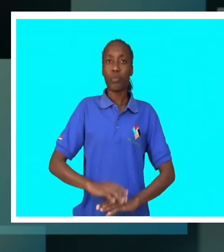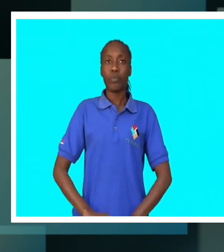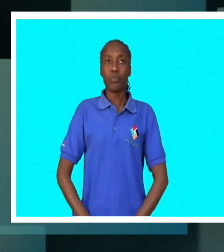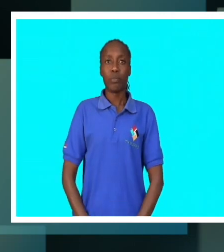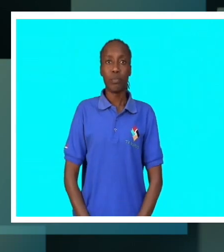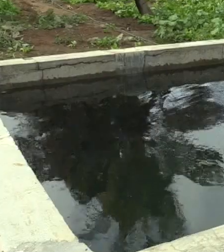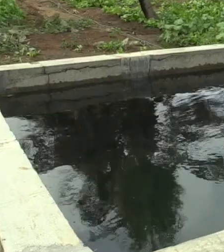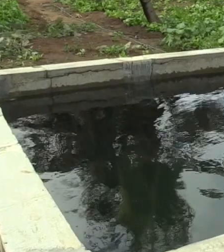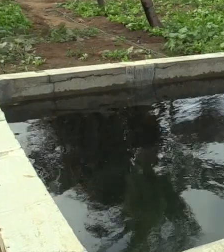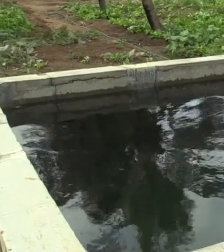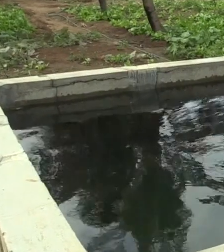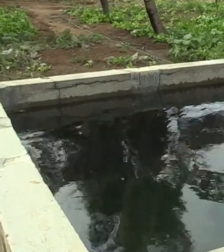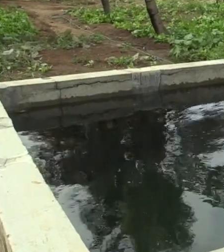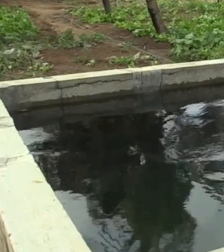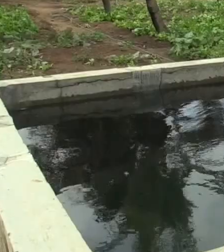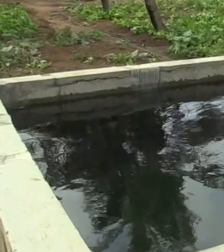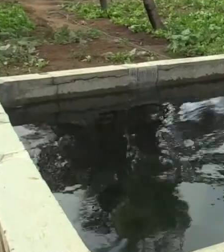cada.